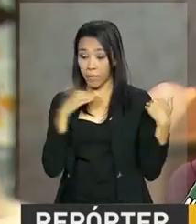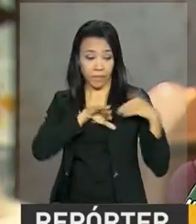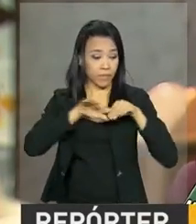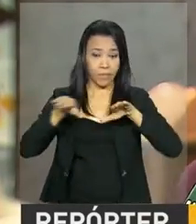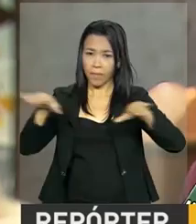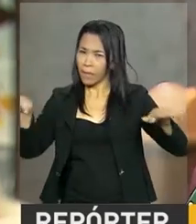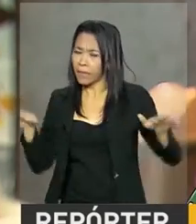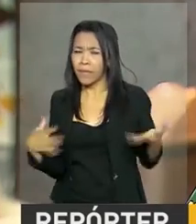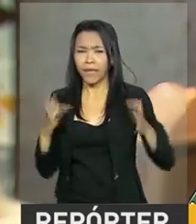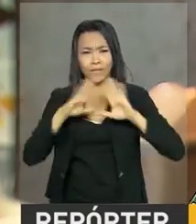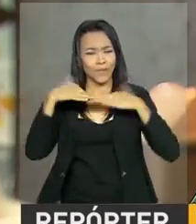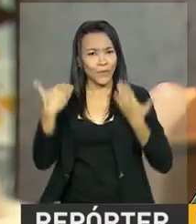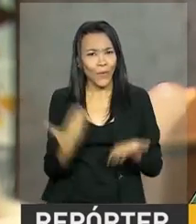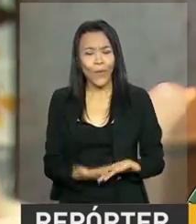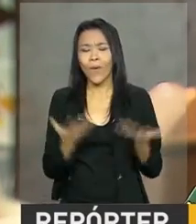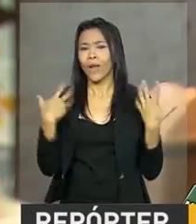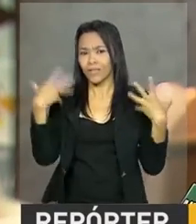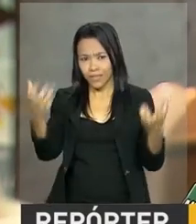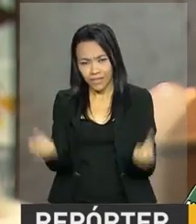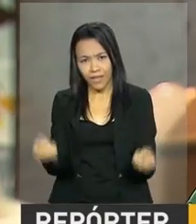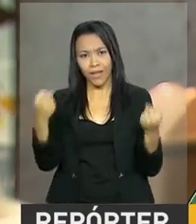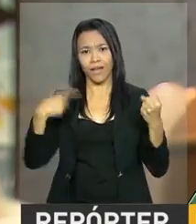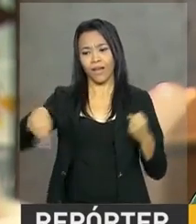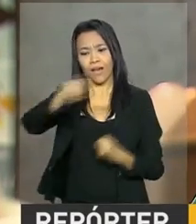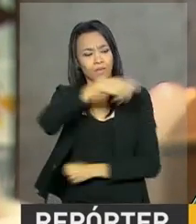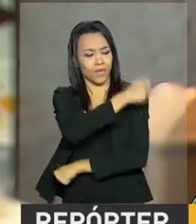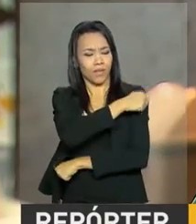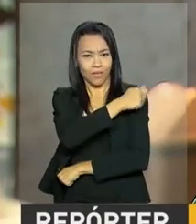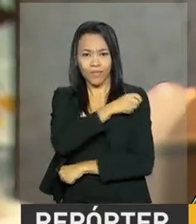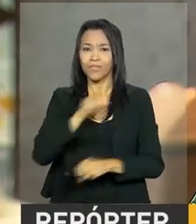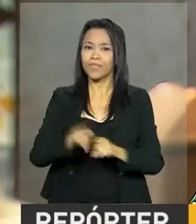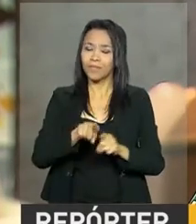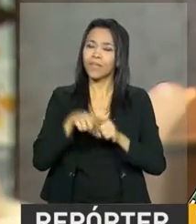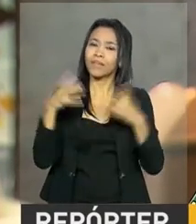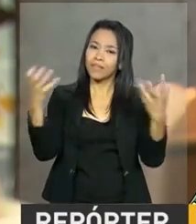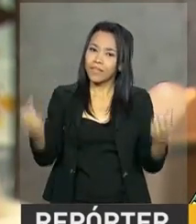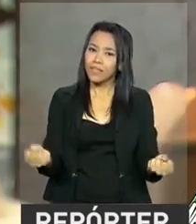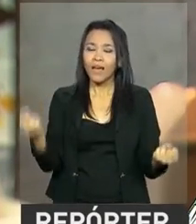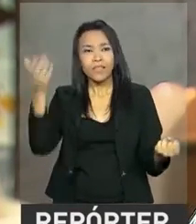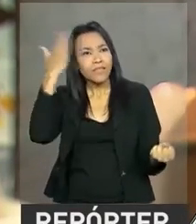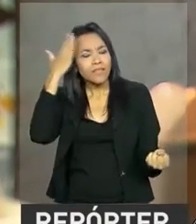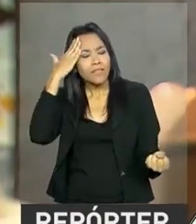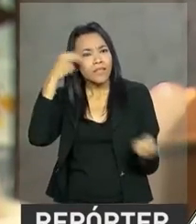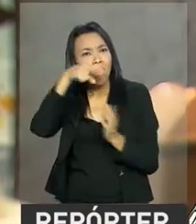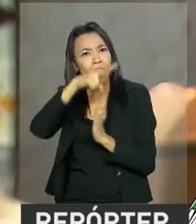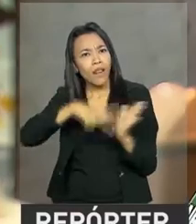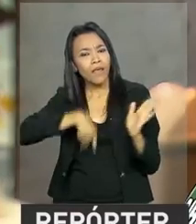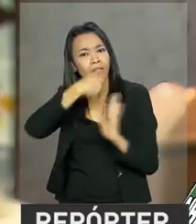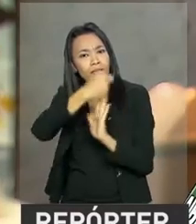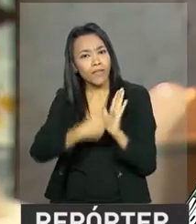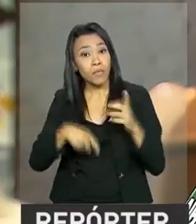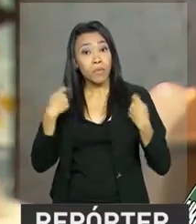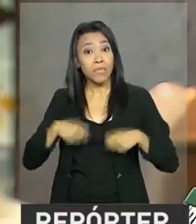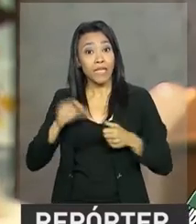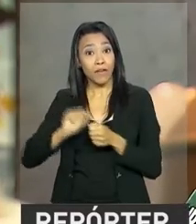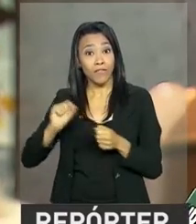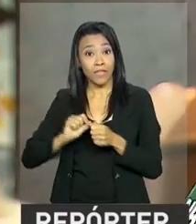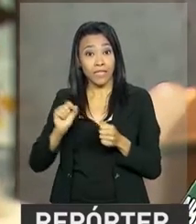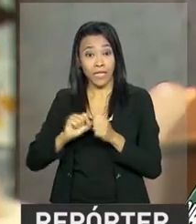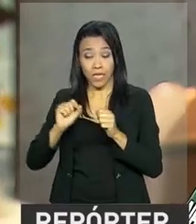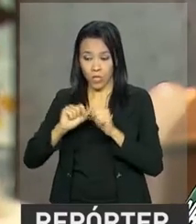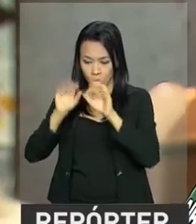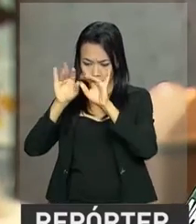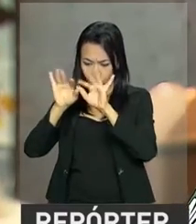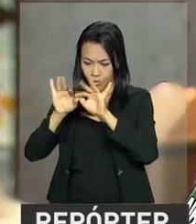comunidade toda, os alunos puderam desenvolver a leitura e a escrita, porque tiveram que fazer um roteiro